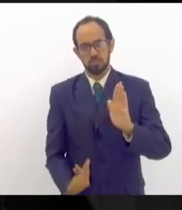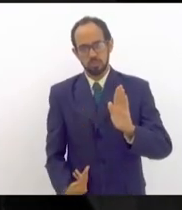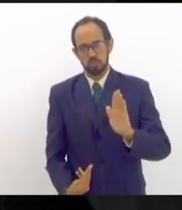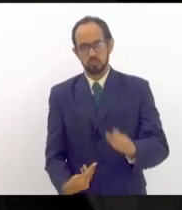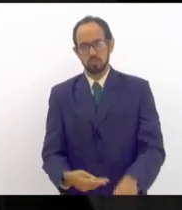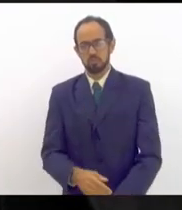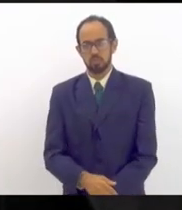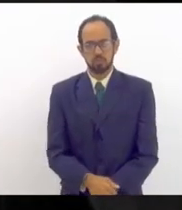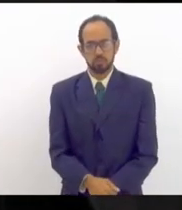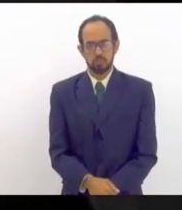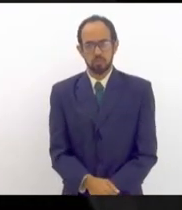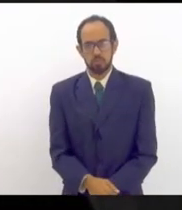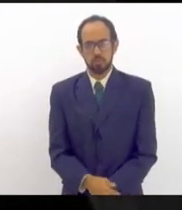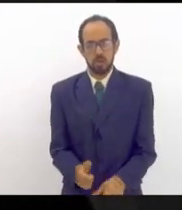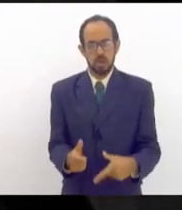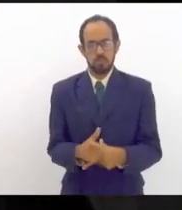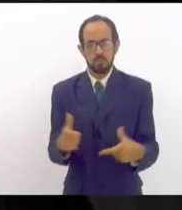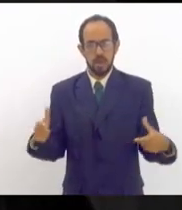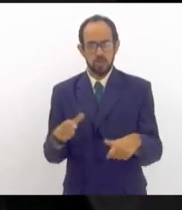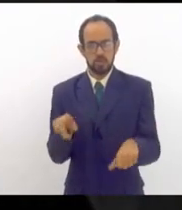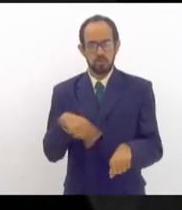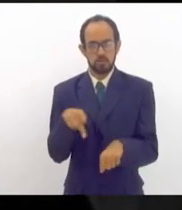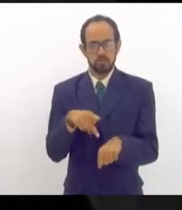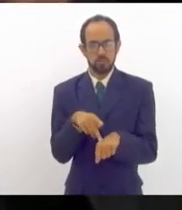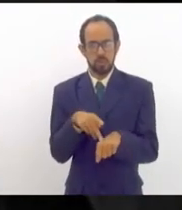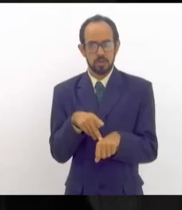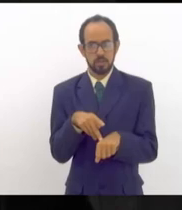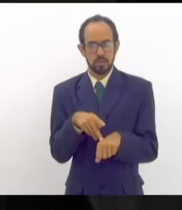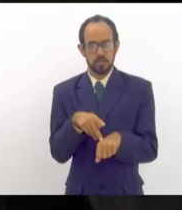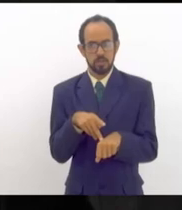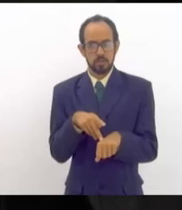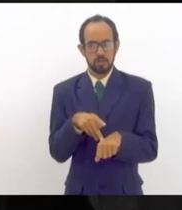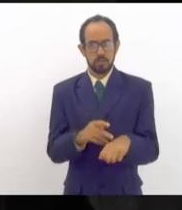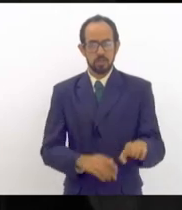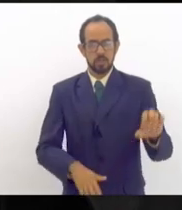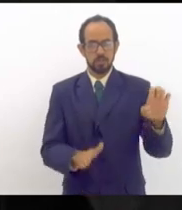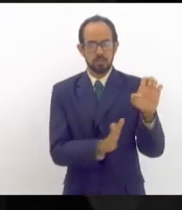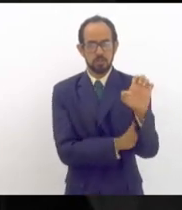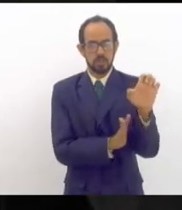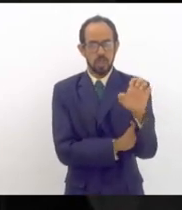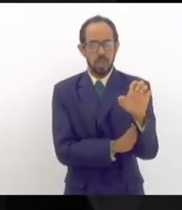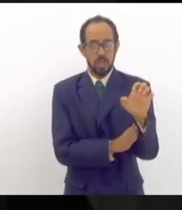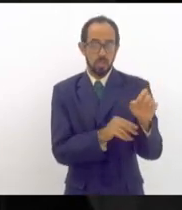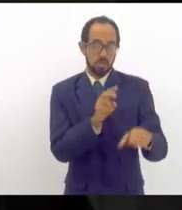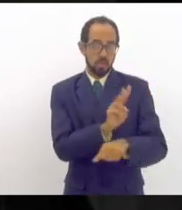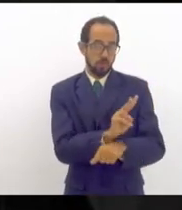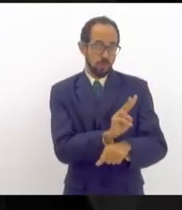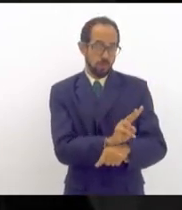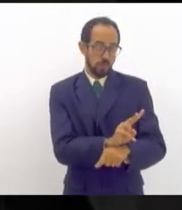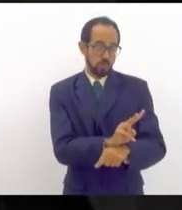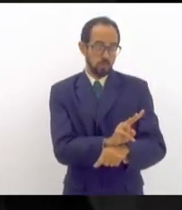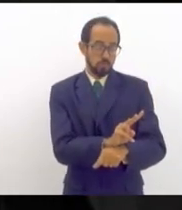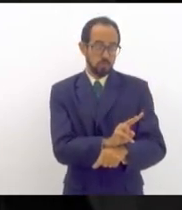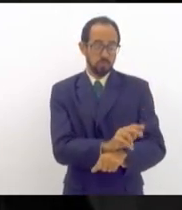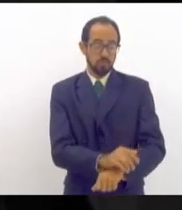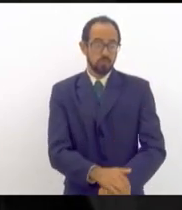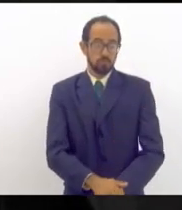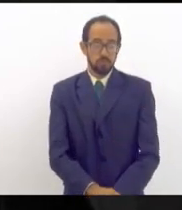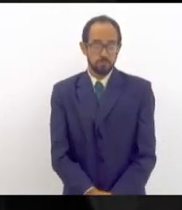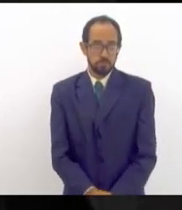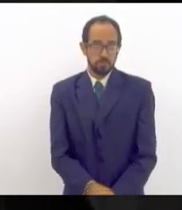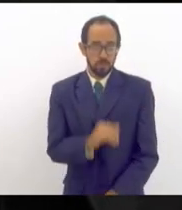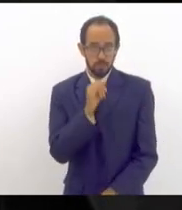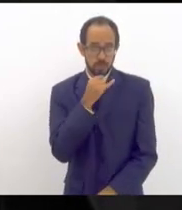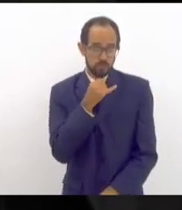que na maioria dos países dos partidos de esquerda defendem mas lá estão infelizmente